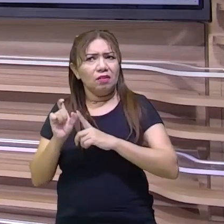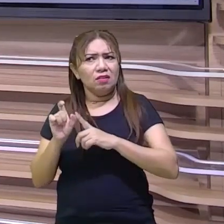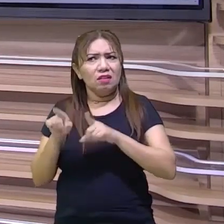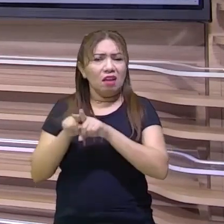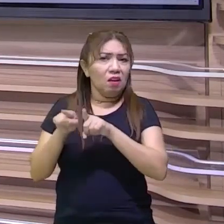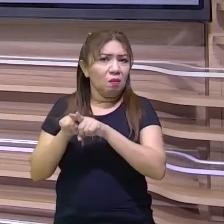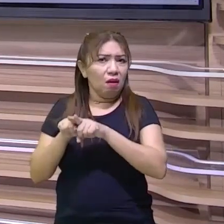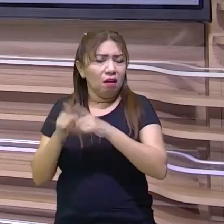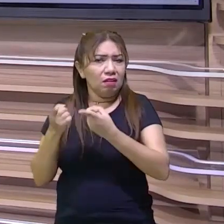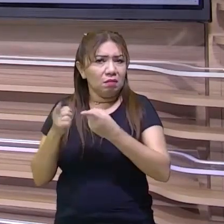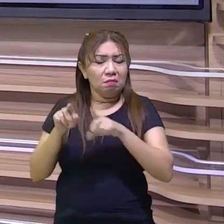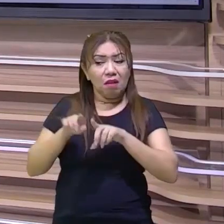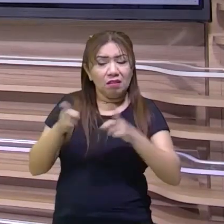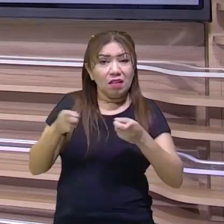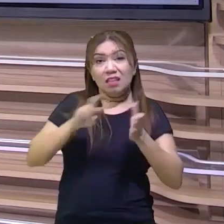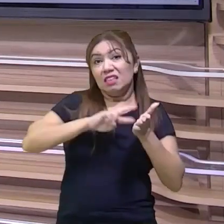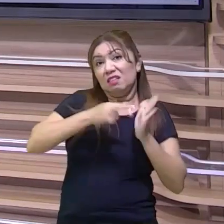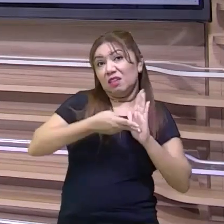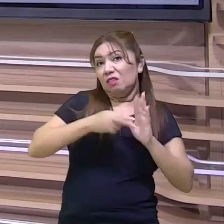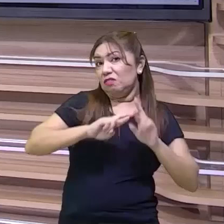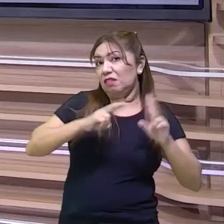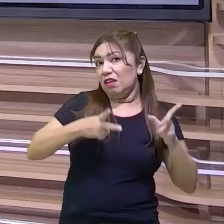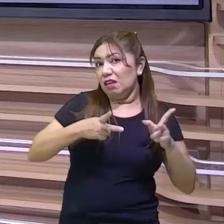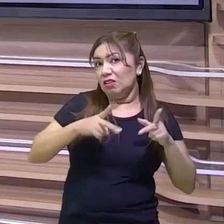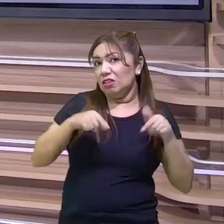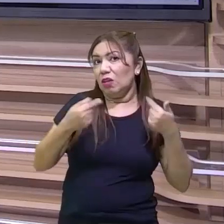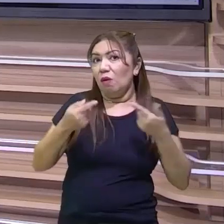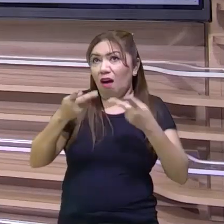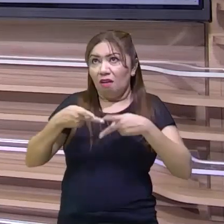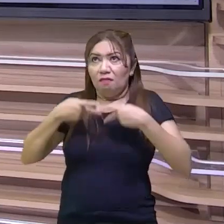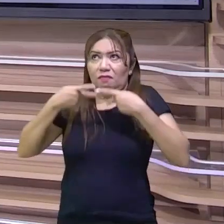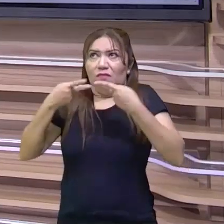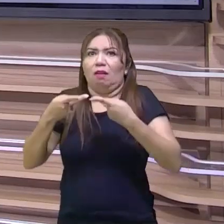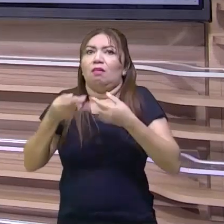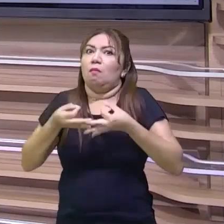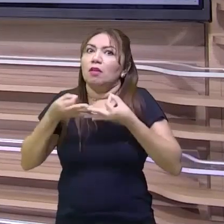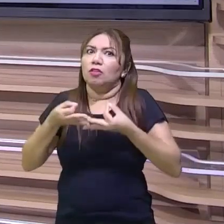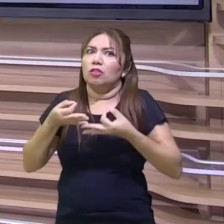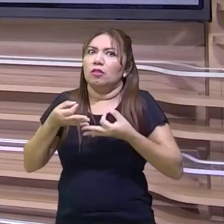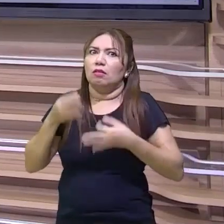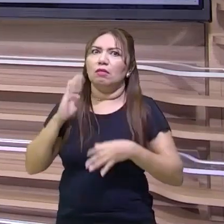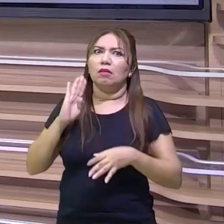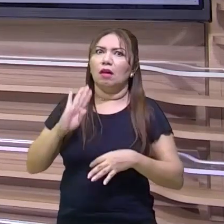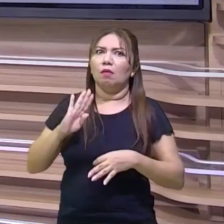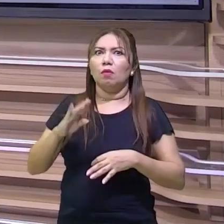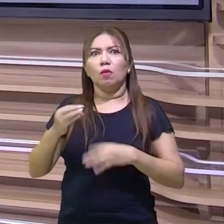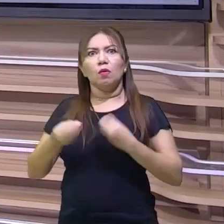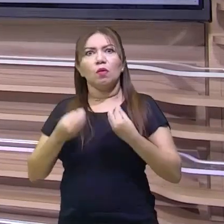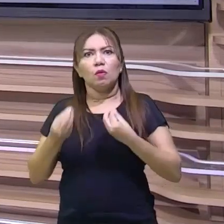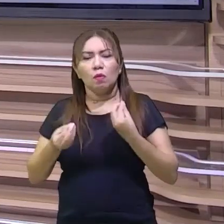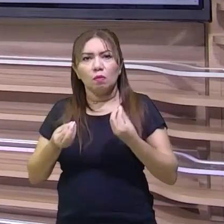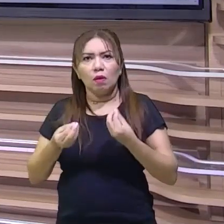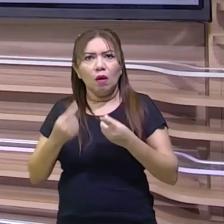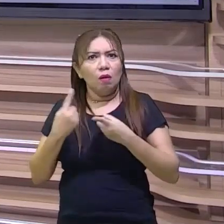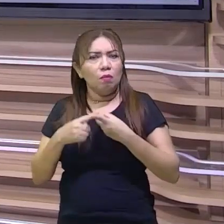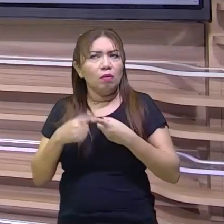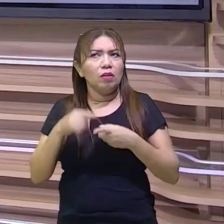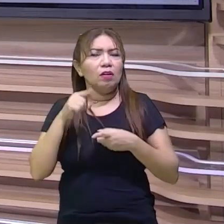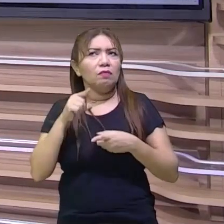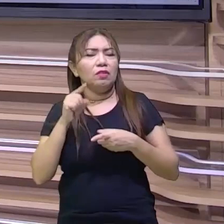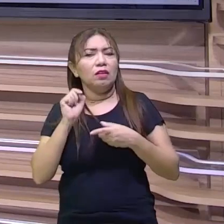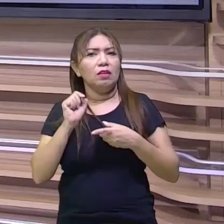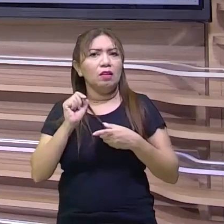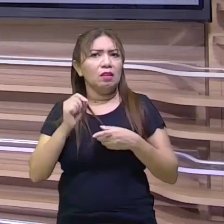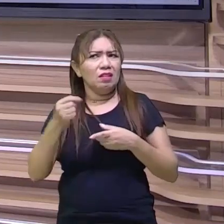e têm significados diferentes. A fala, ela me dá uma dica legal. Como, professora? Porque eu demoro naquela